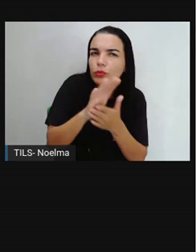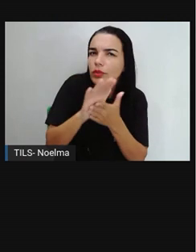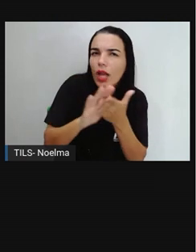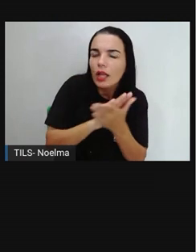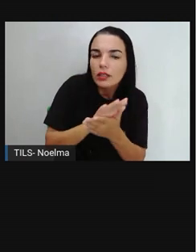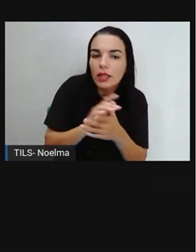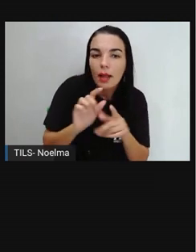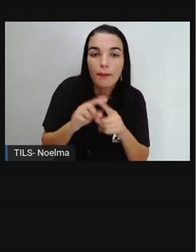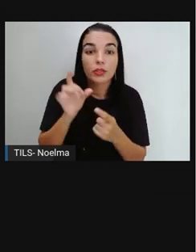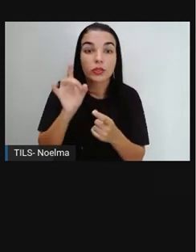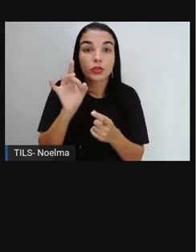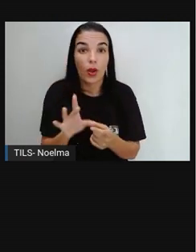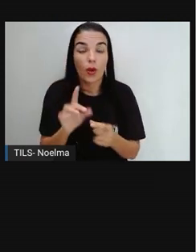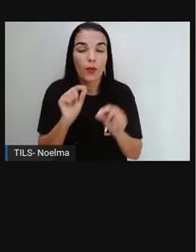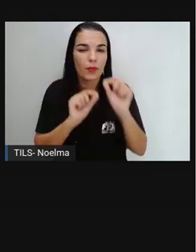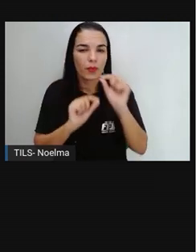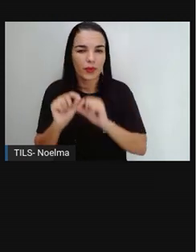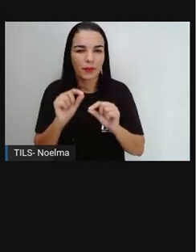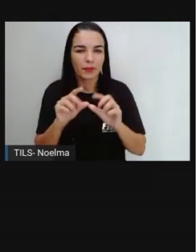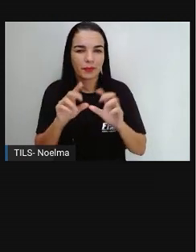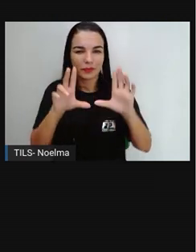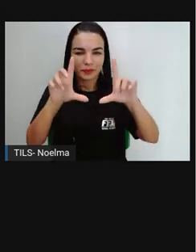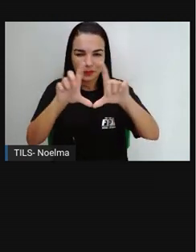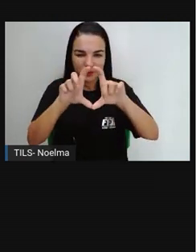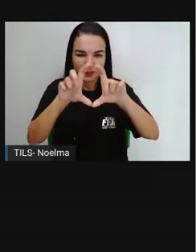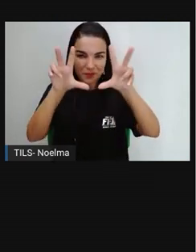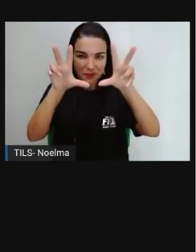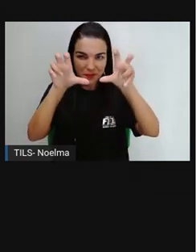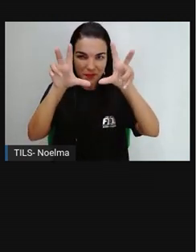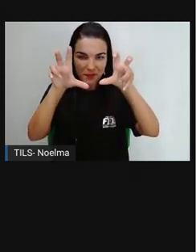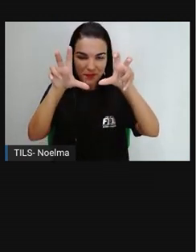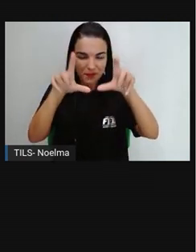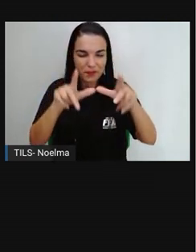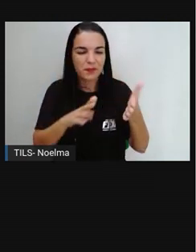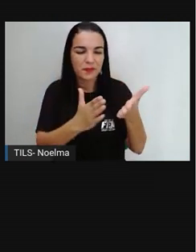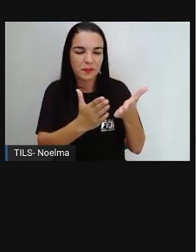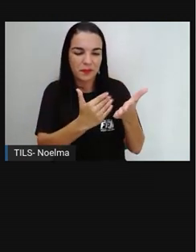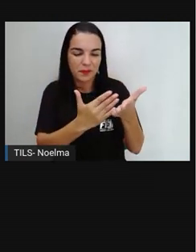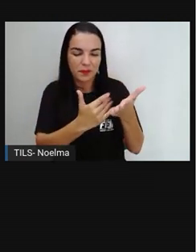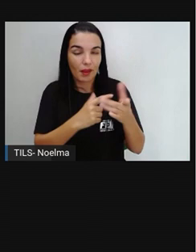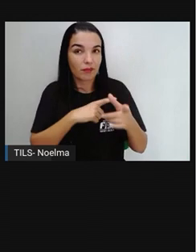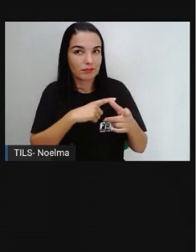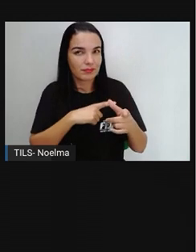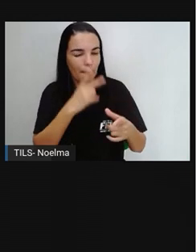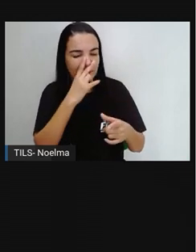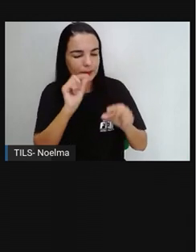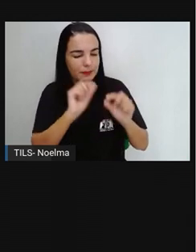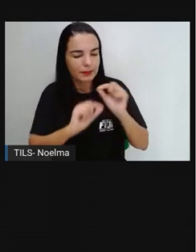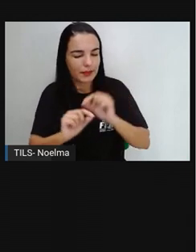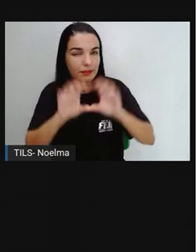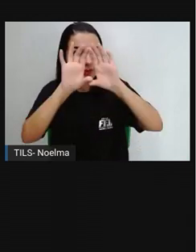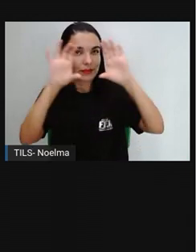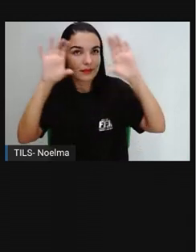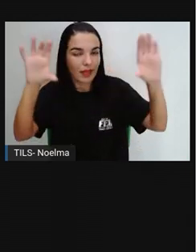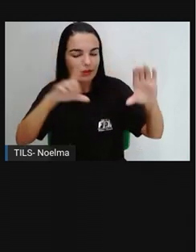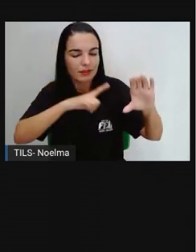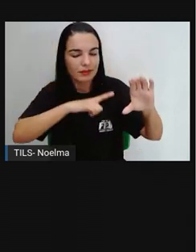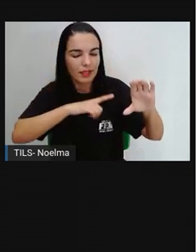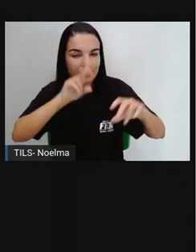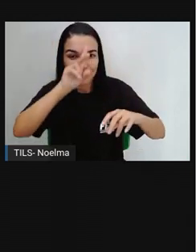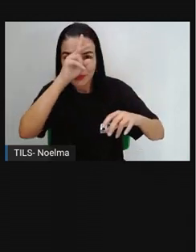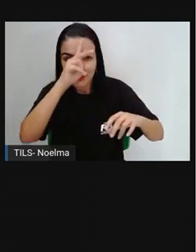pelo título do livro do Monteiro Lobato, dá para imaginar que alguma coisa de céu vai aparecer nessa história. Normalmente, a